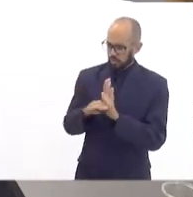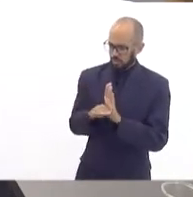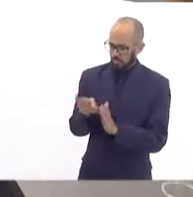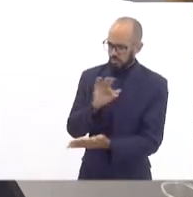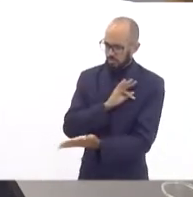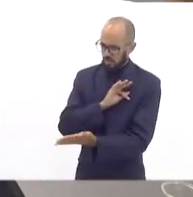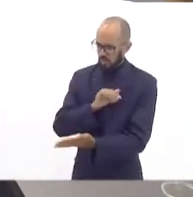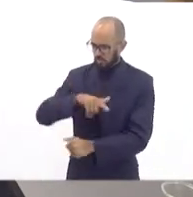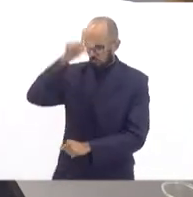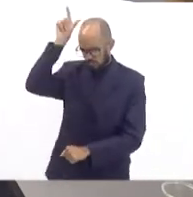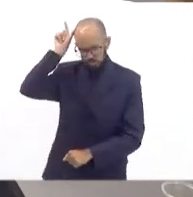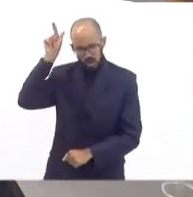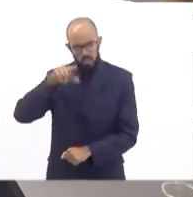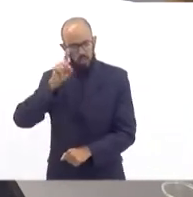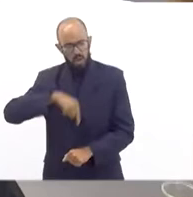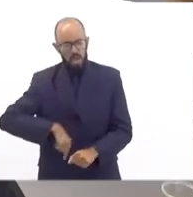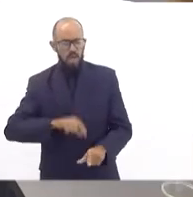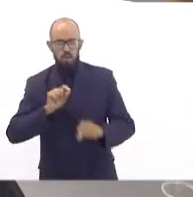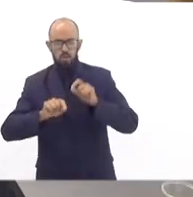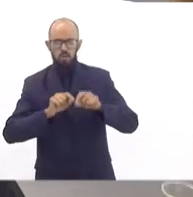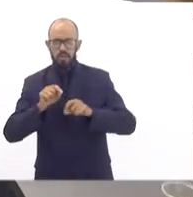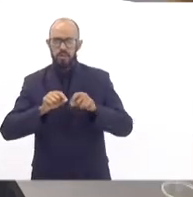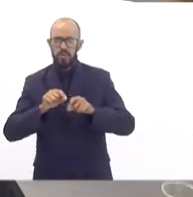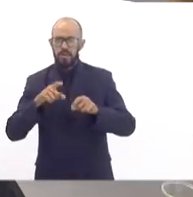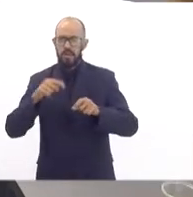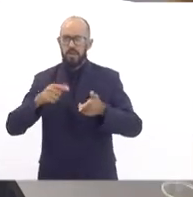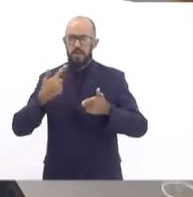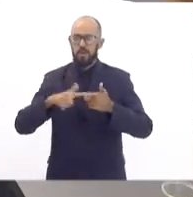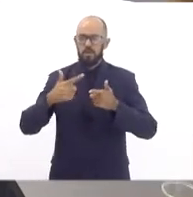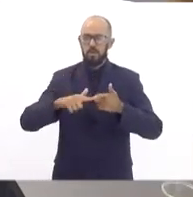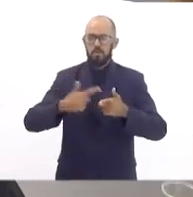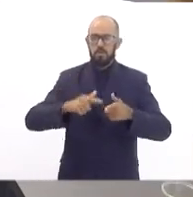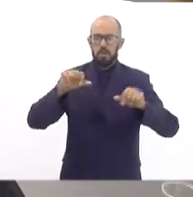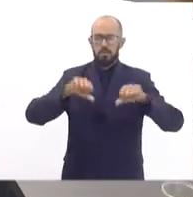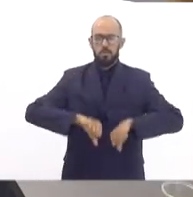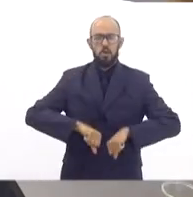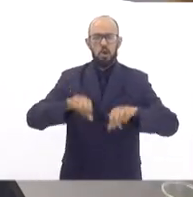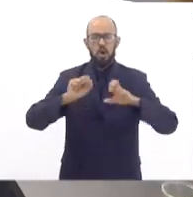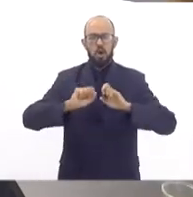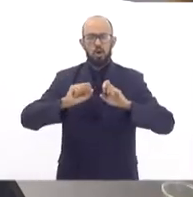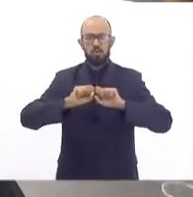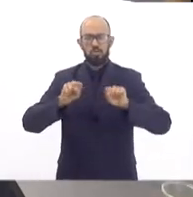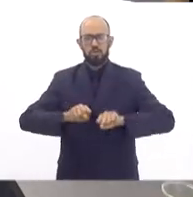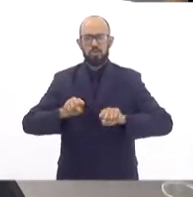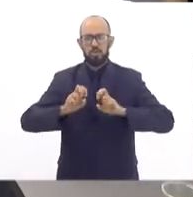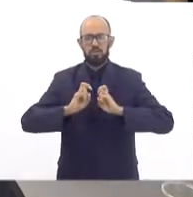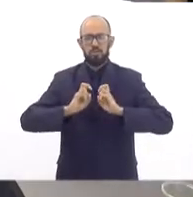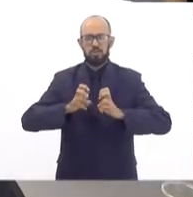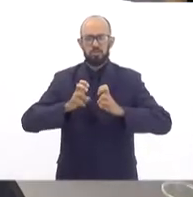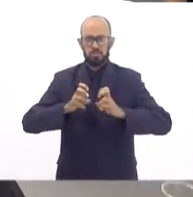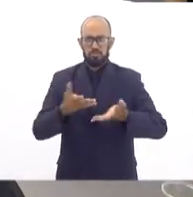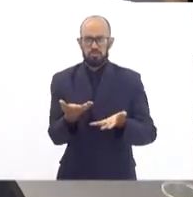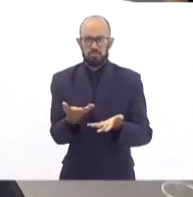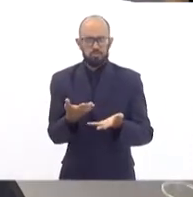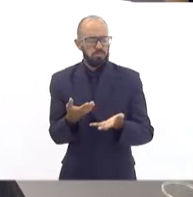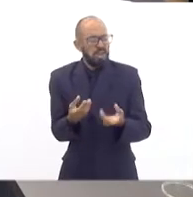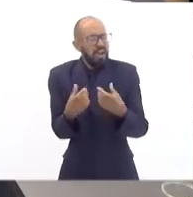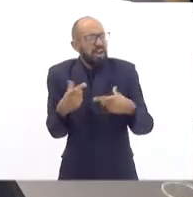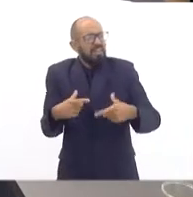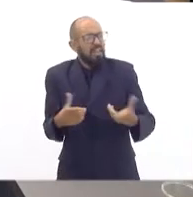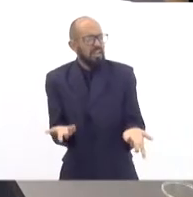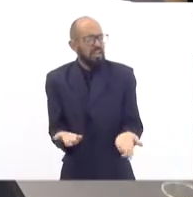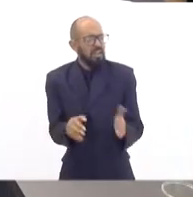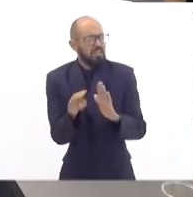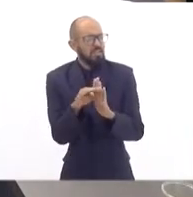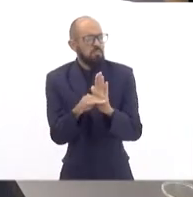um dos maiores gargalos em relação ao transporte ferroviário. cadê esse plano? Cadê esse cronograma de melhoria